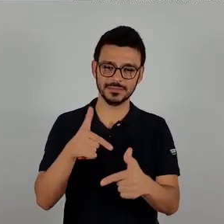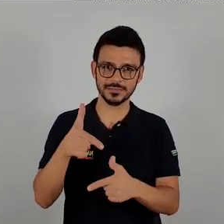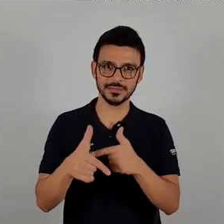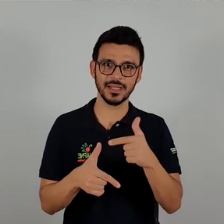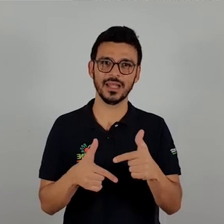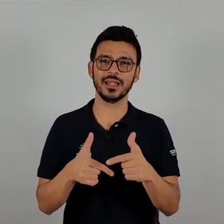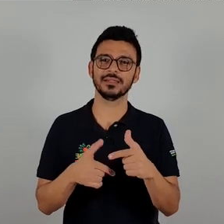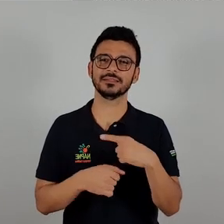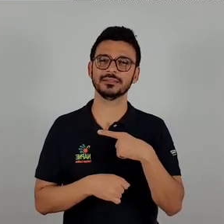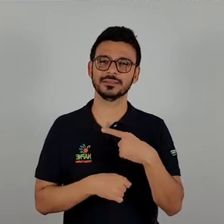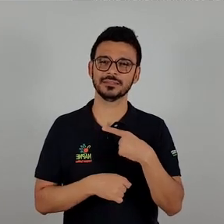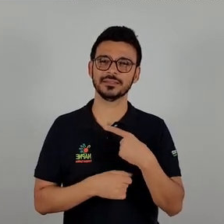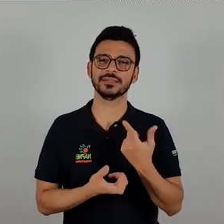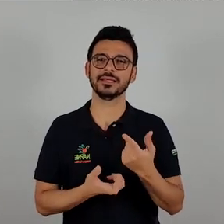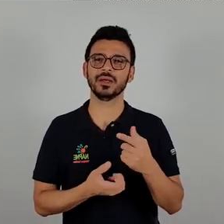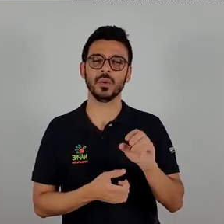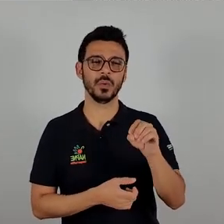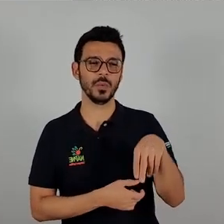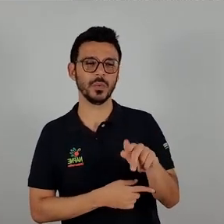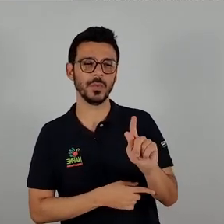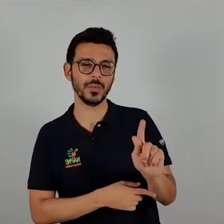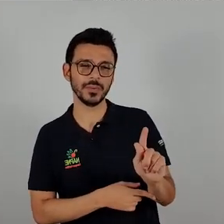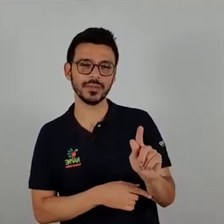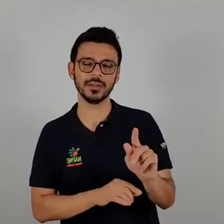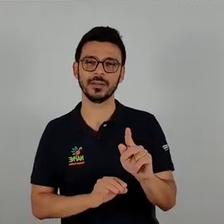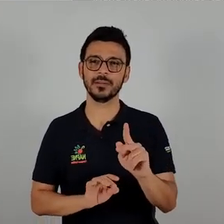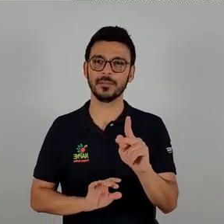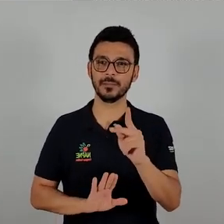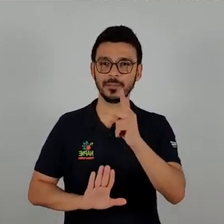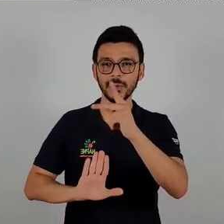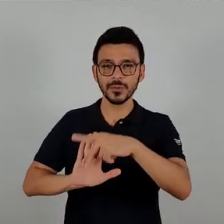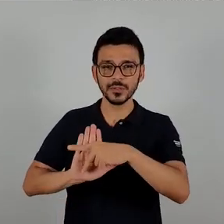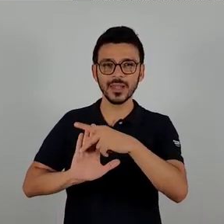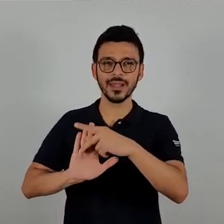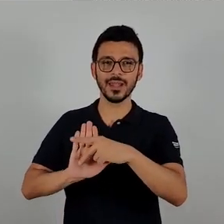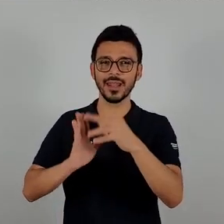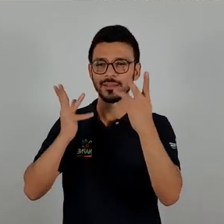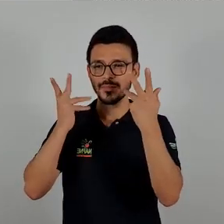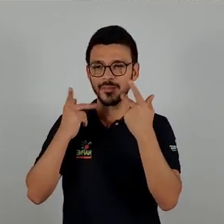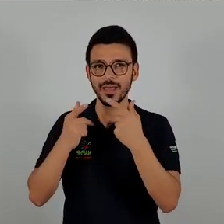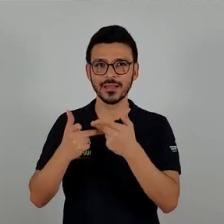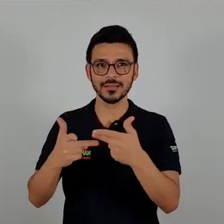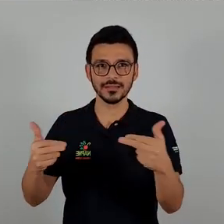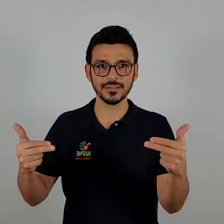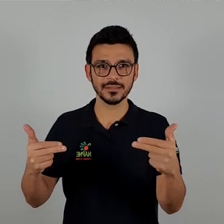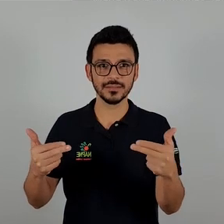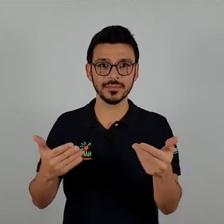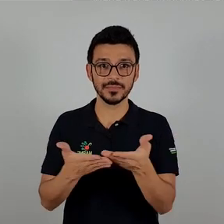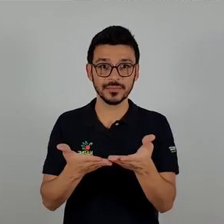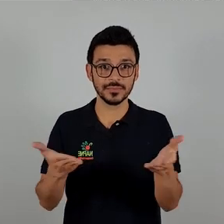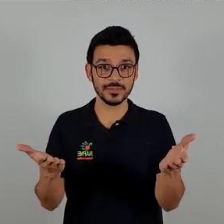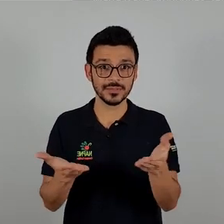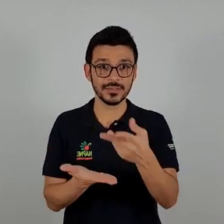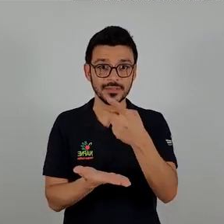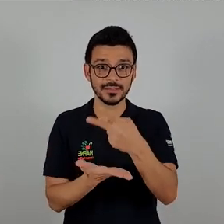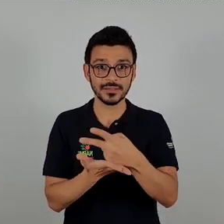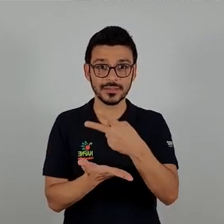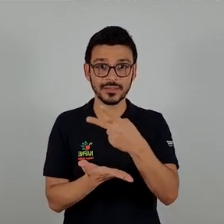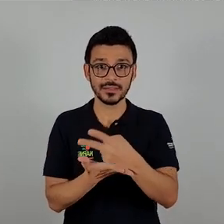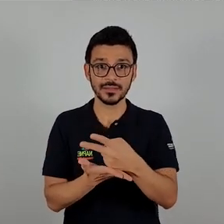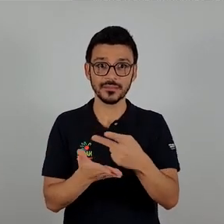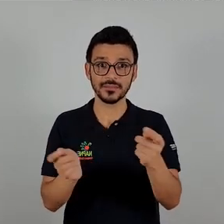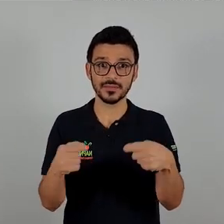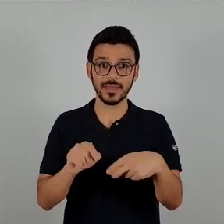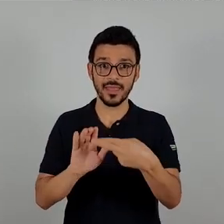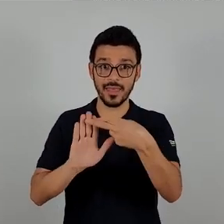tipo de situação aparece, né? É displasia, é problema de coluna, é paralisia, é problema de pele, essas doenças relíquias, tudo. Então,